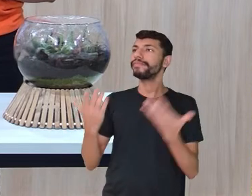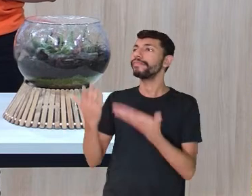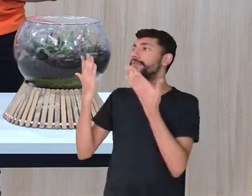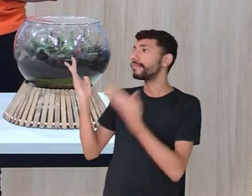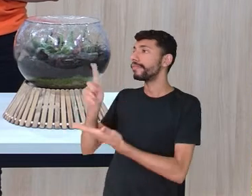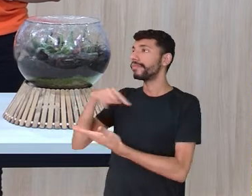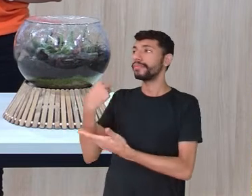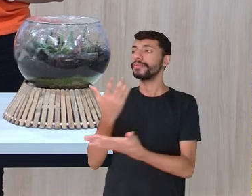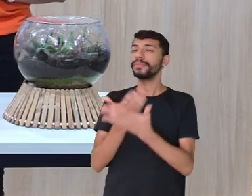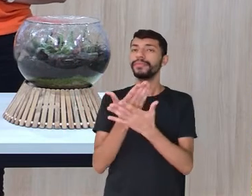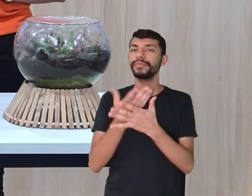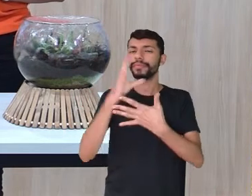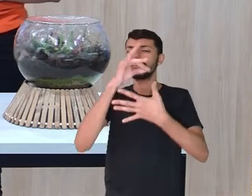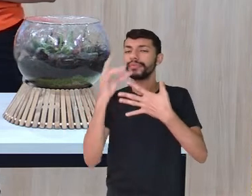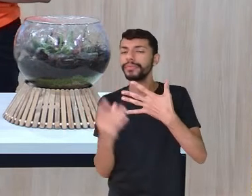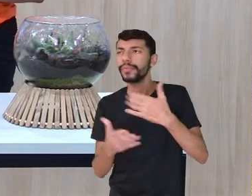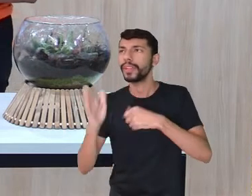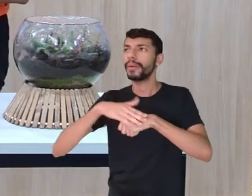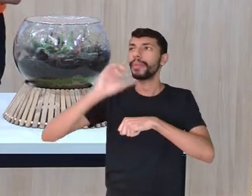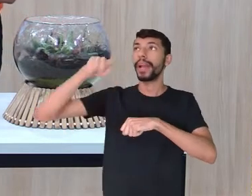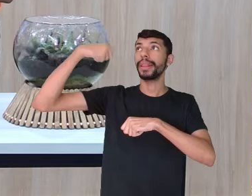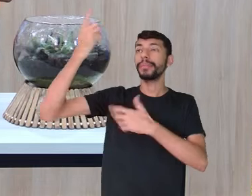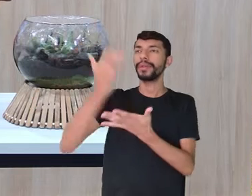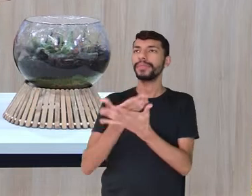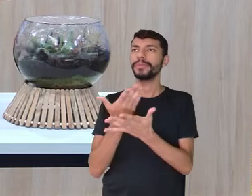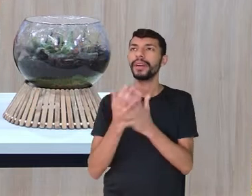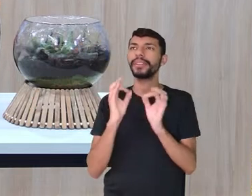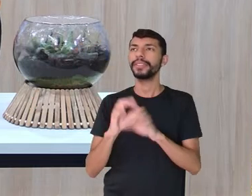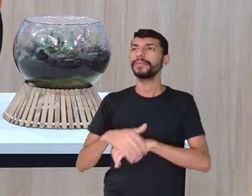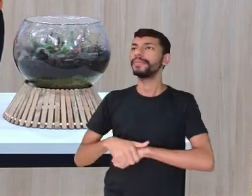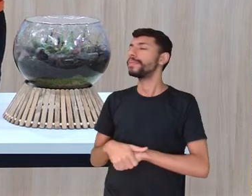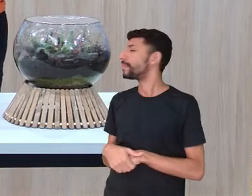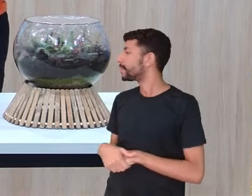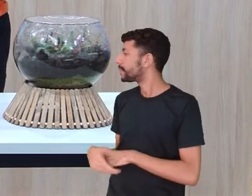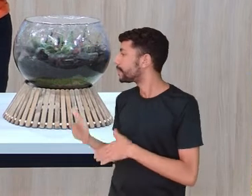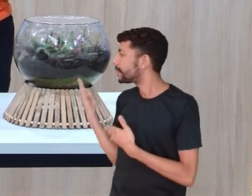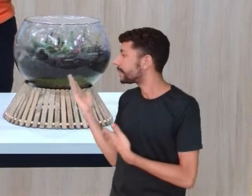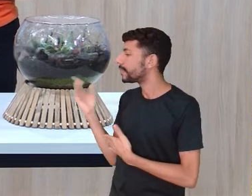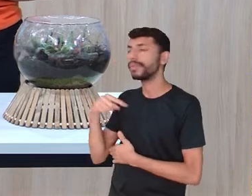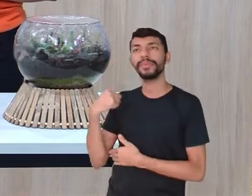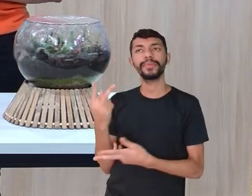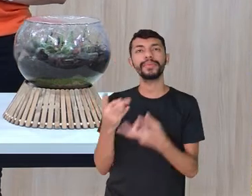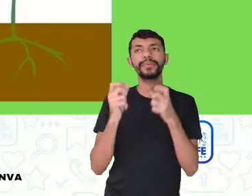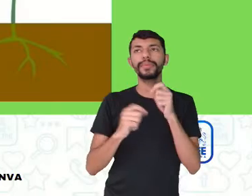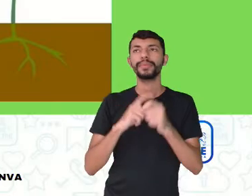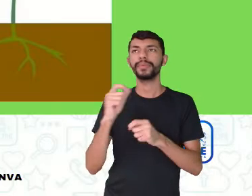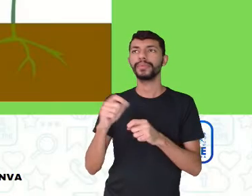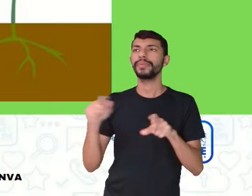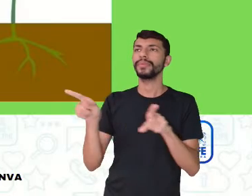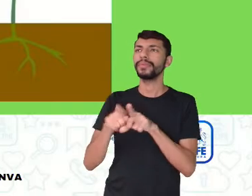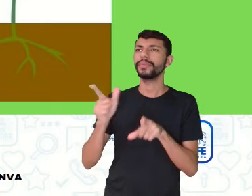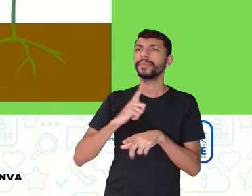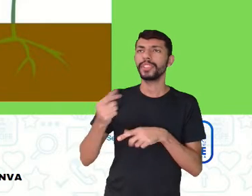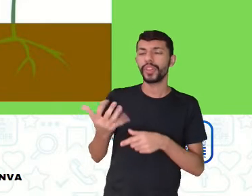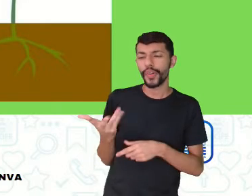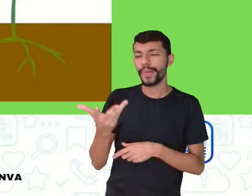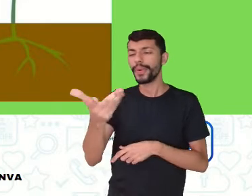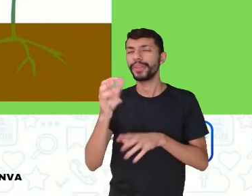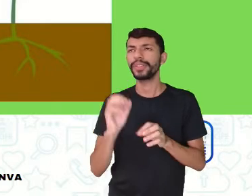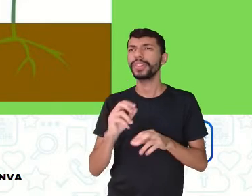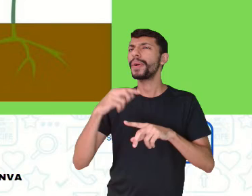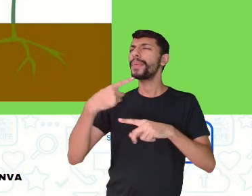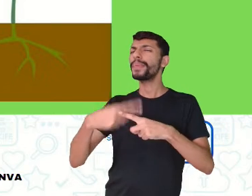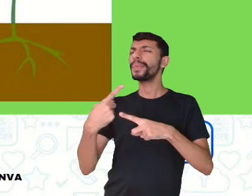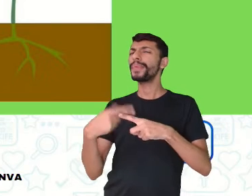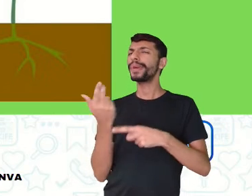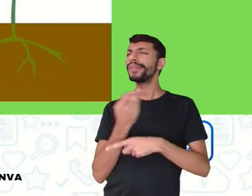vamos ver mais detalhadamente na próxima aula. Mas aqui nós vemos aqui os seres produtores, por que são